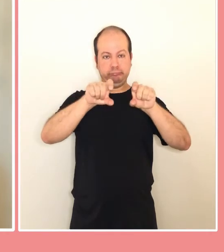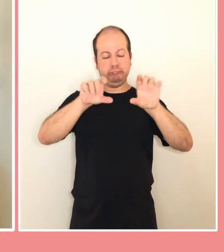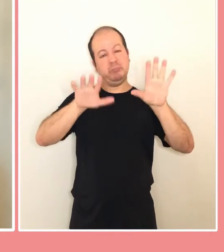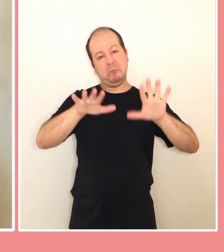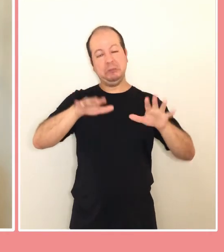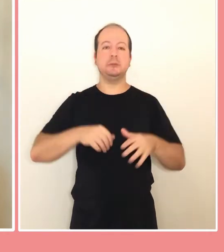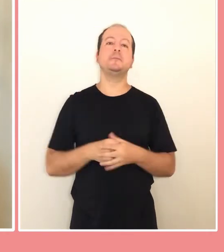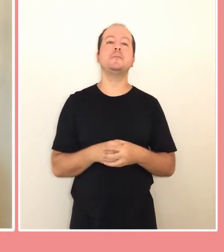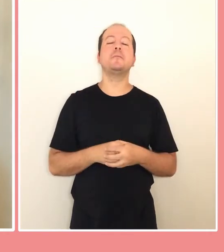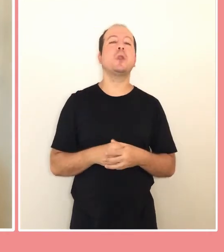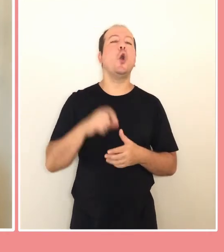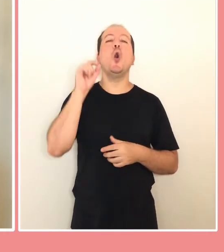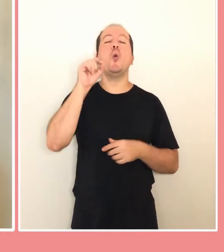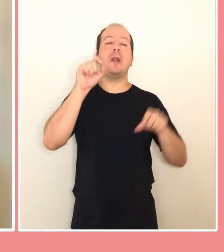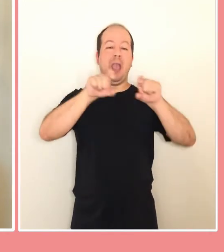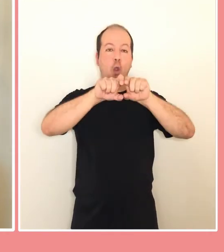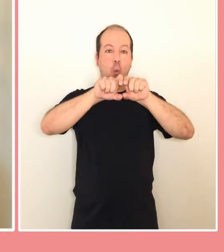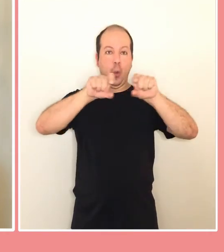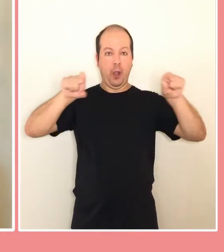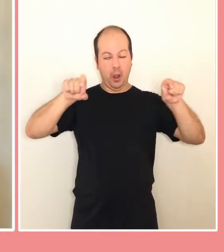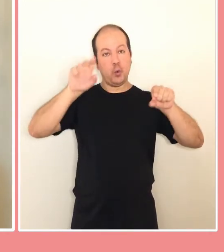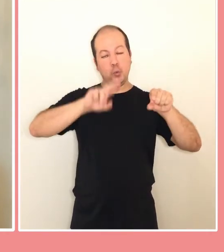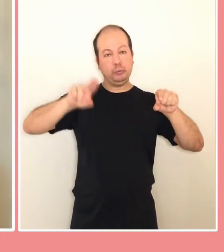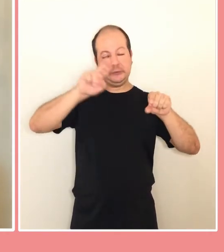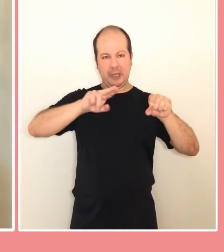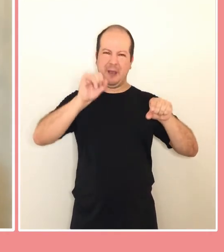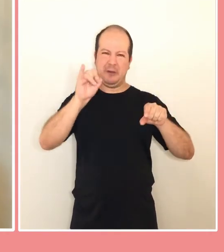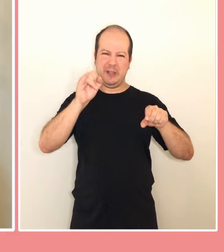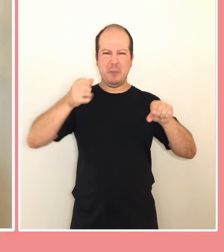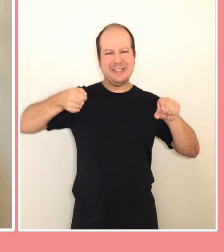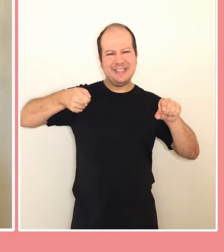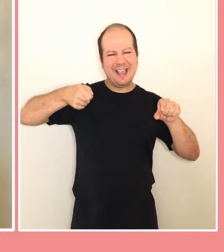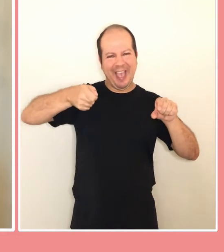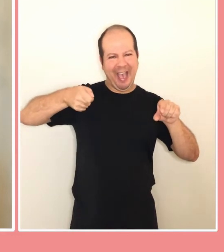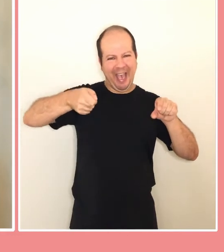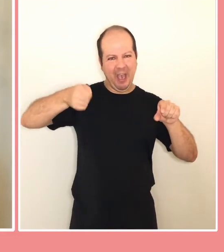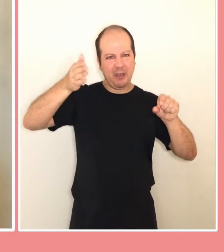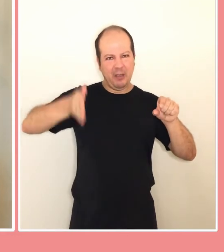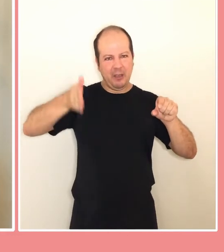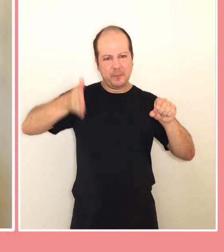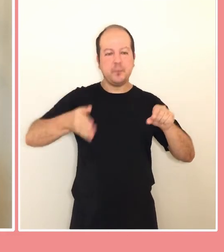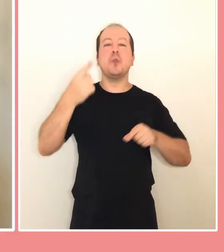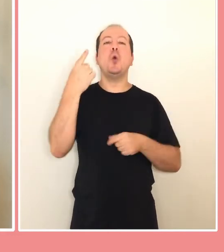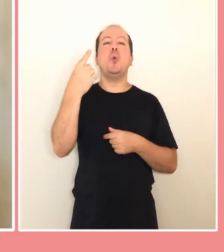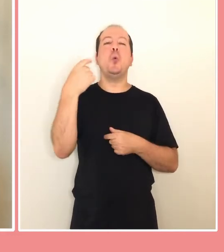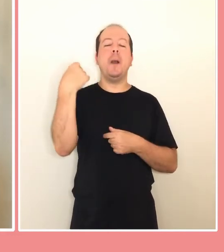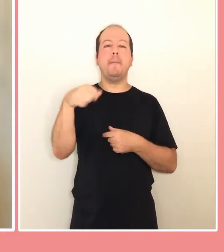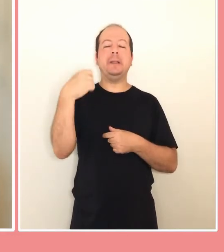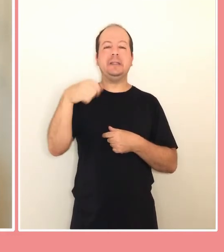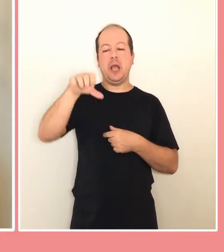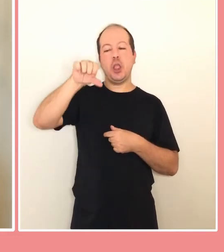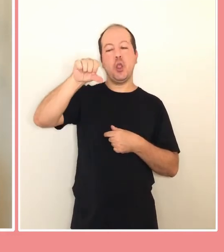coisa importante que em uma parte, quando formos cortar o cano, serrar, uma parte deve ficar a